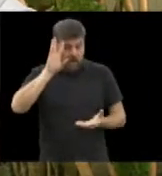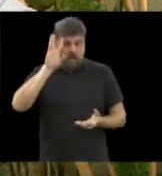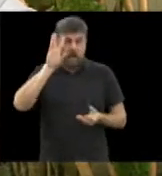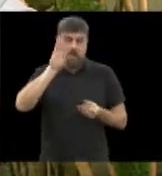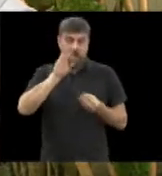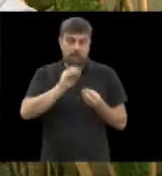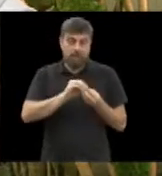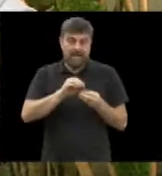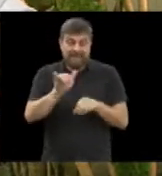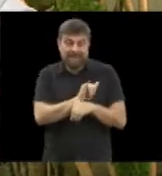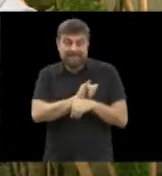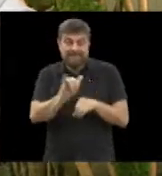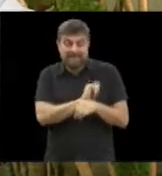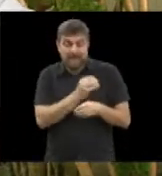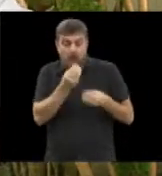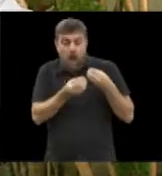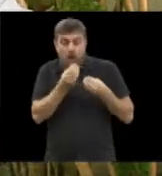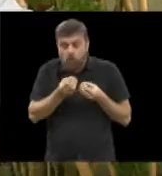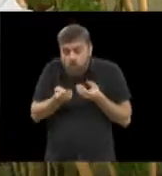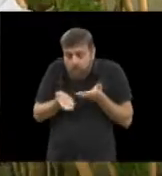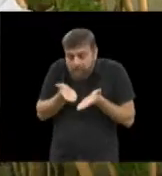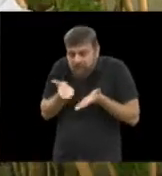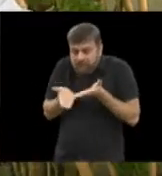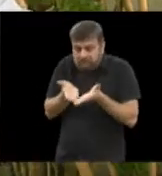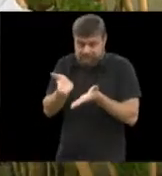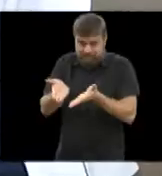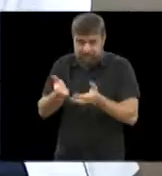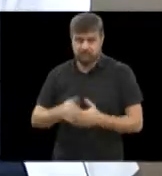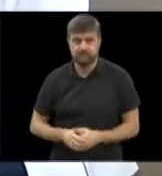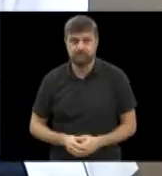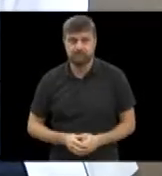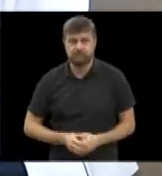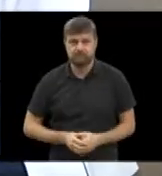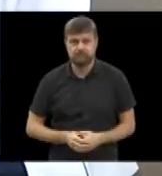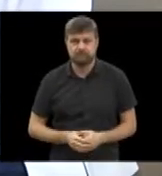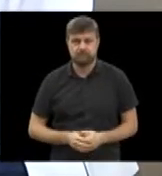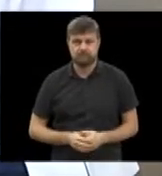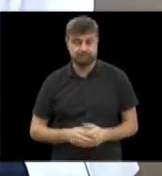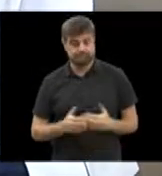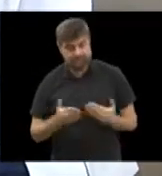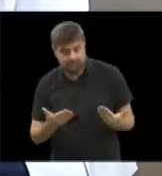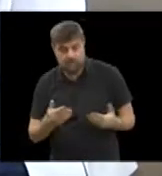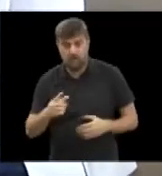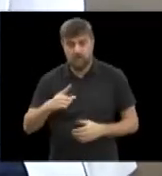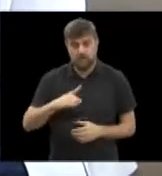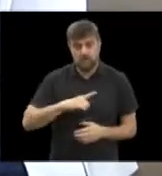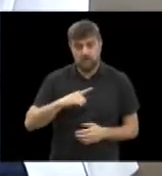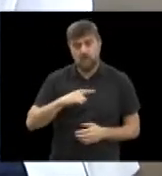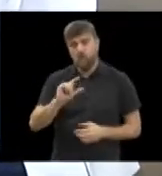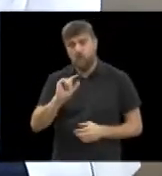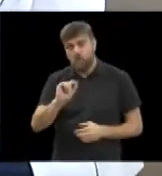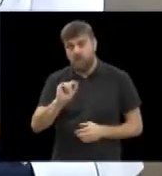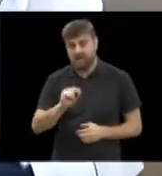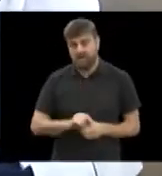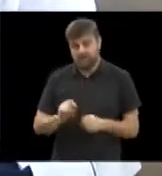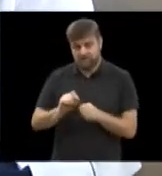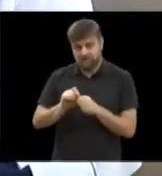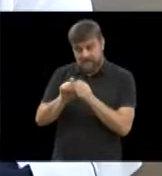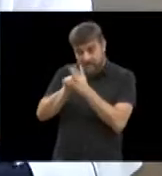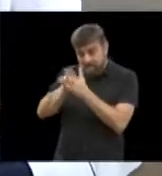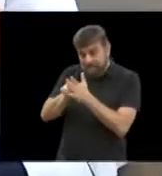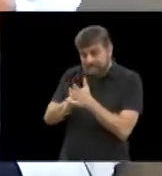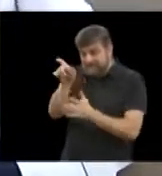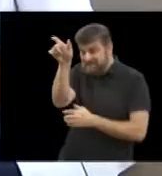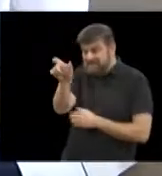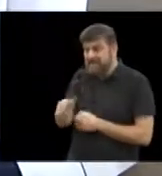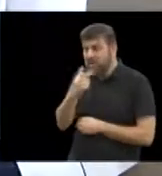a técnica e qual que é a conduta que a gente vai tomar. Bem, aí entra o espermograma do